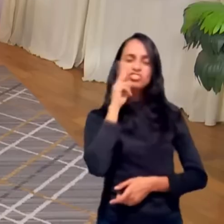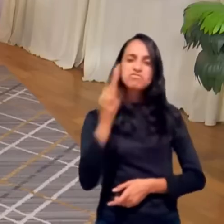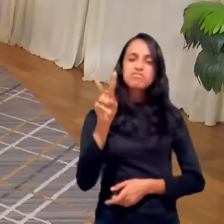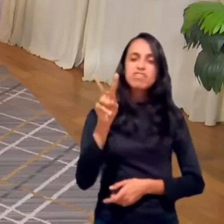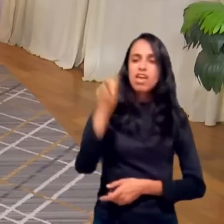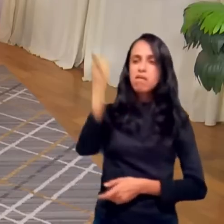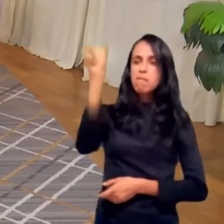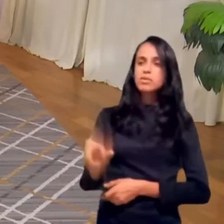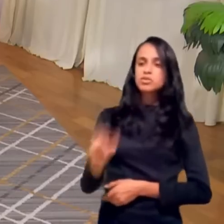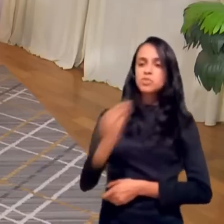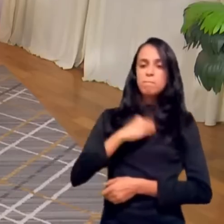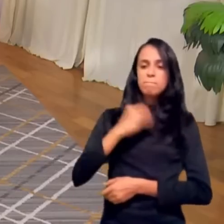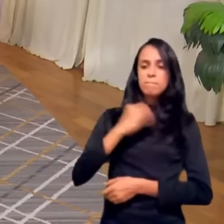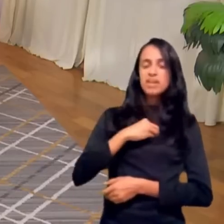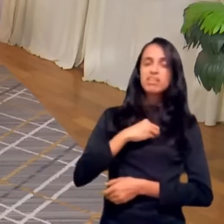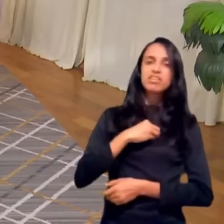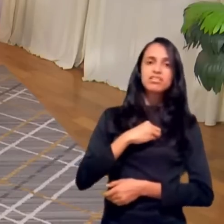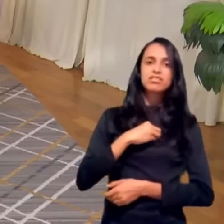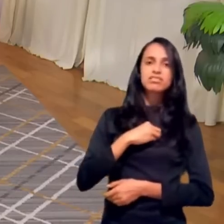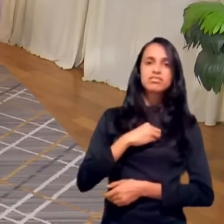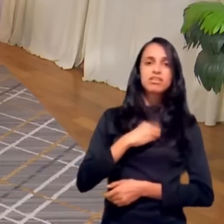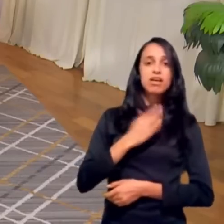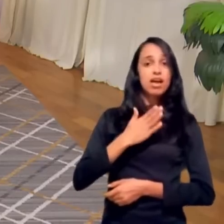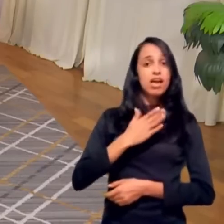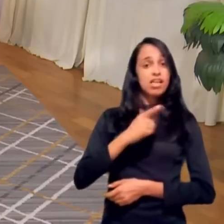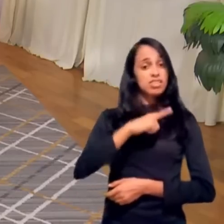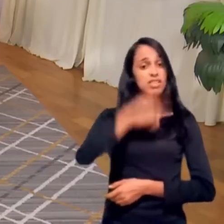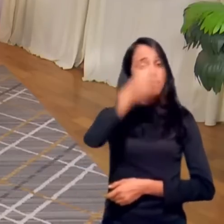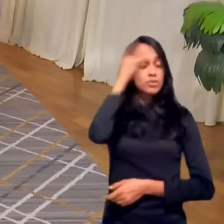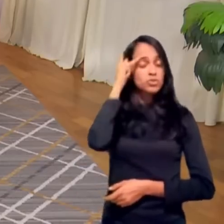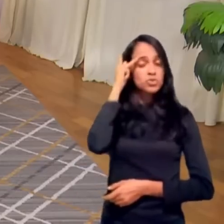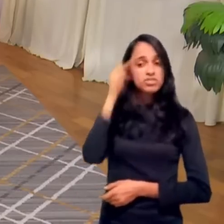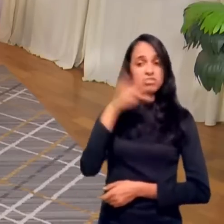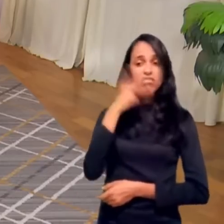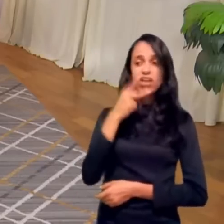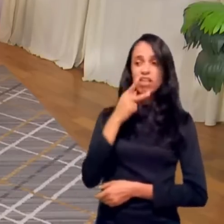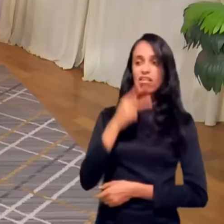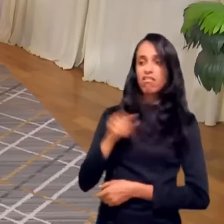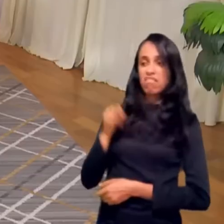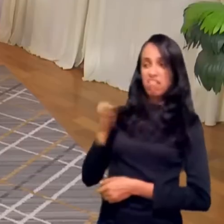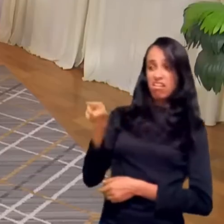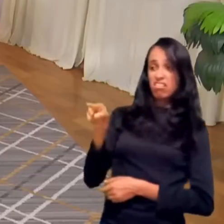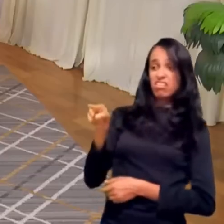dizer: saíram de nós porque não eram de nós.